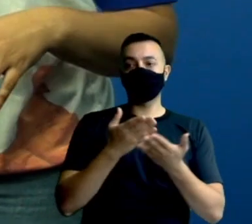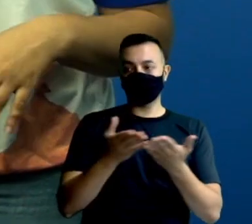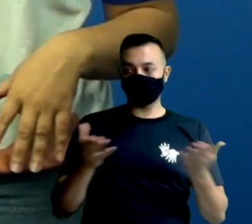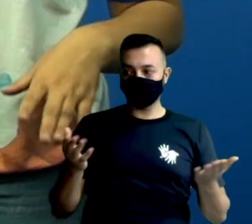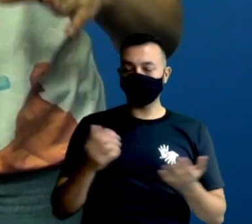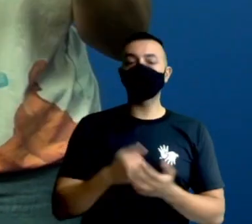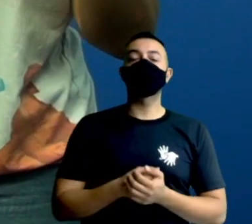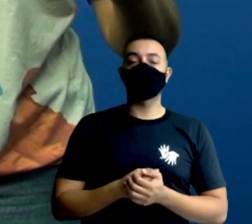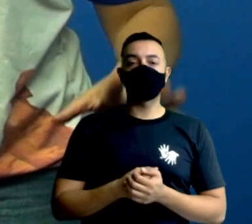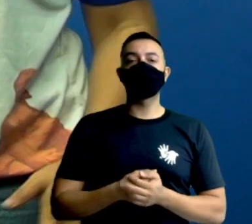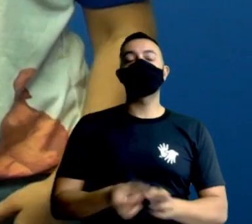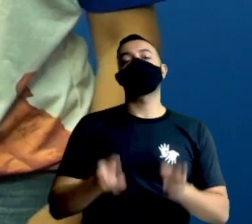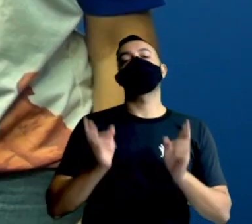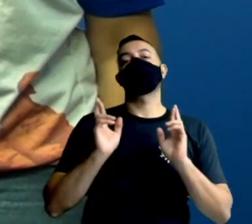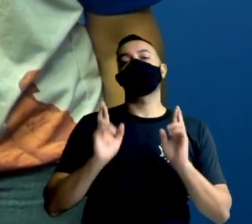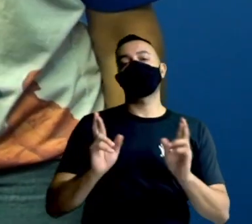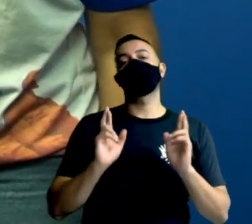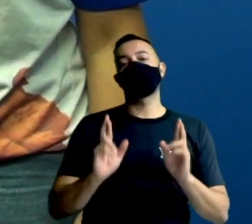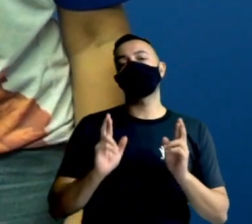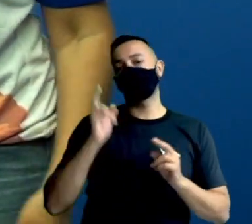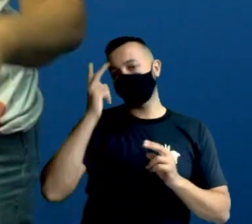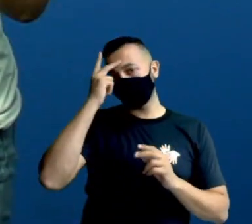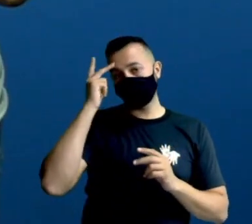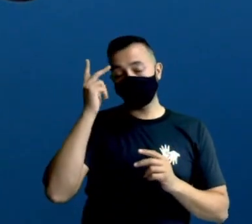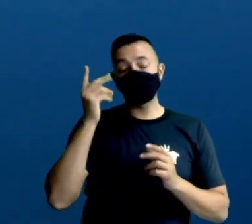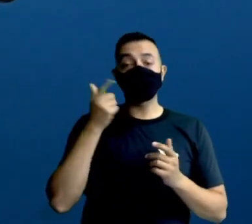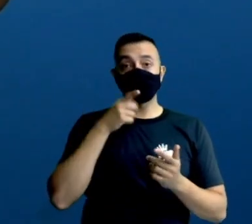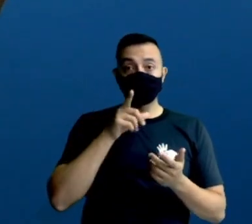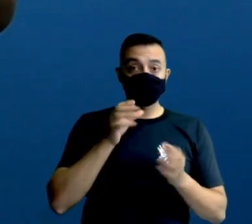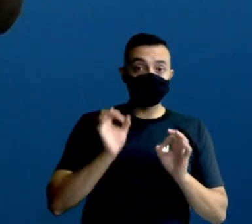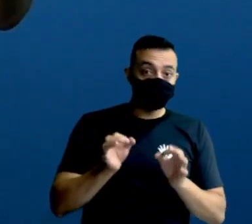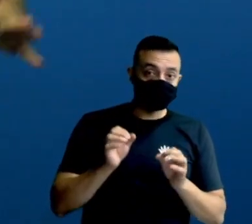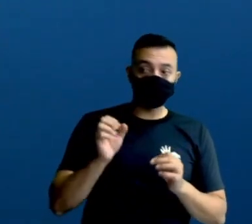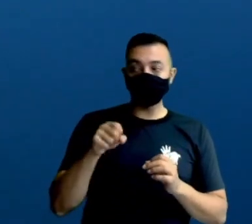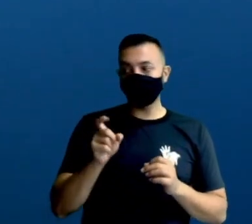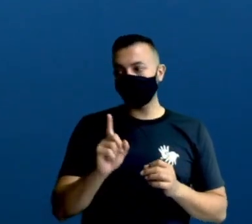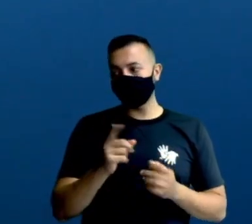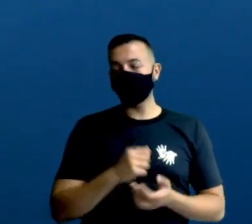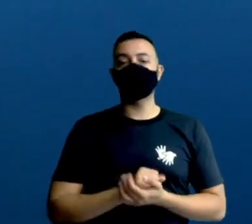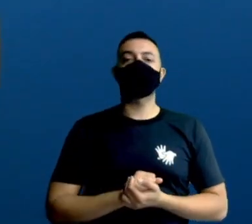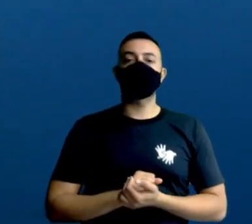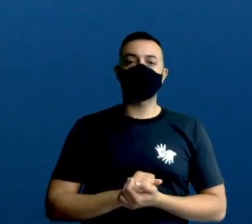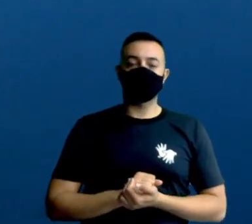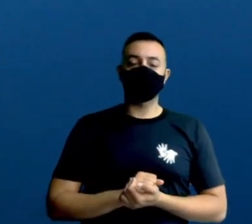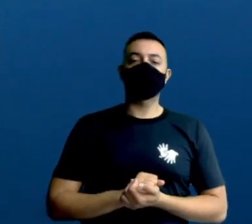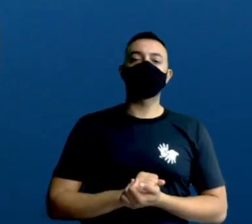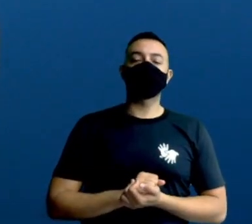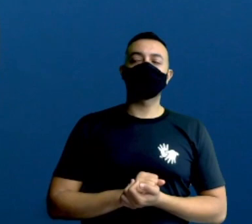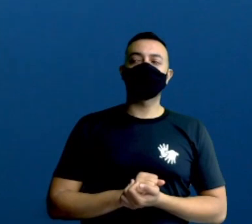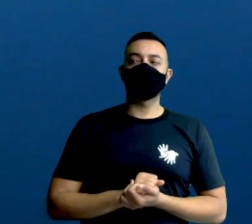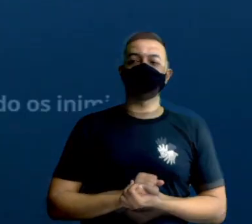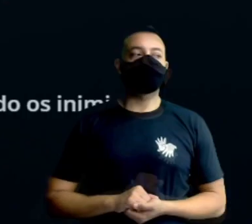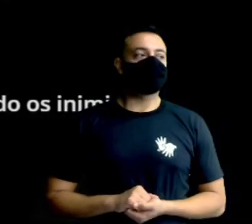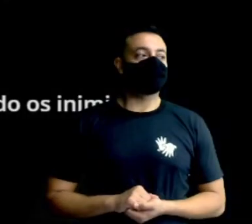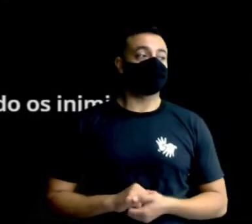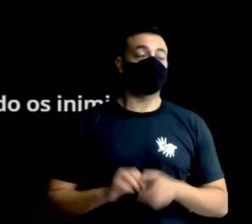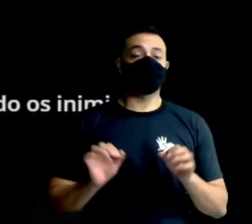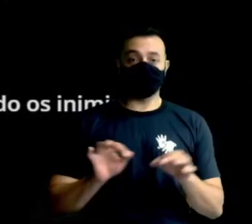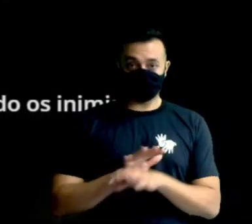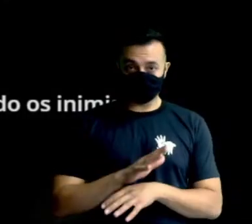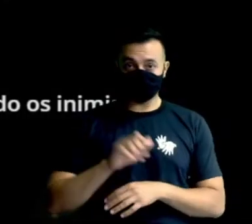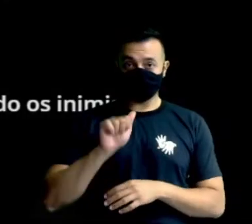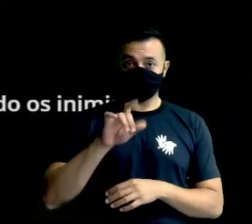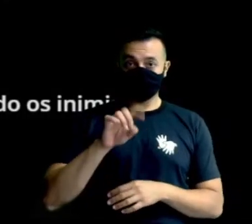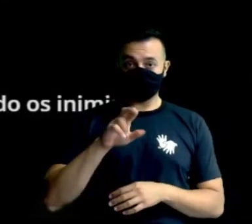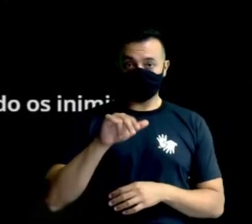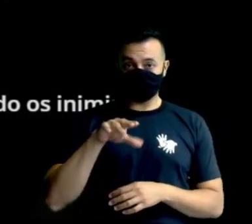do estúdio, e torçam, vamos ver se a pessoa vai acertar, depois de ver tantas aulas sendo gravadas sobre a história do Monte das Tabocas. Pronto, gente,